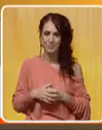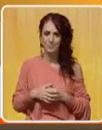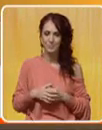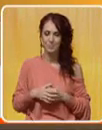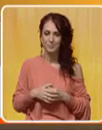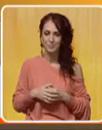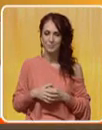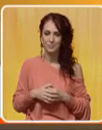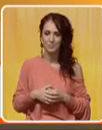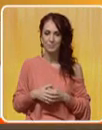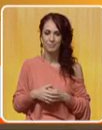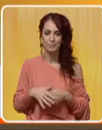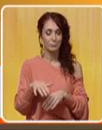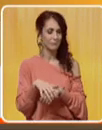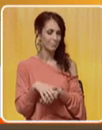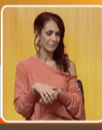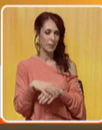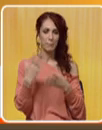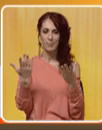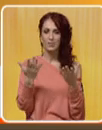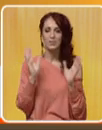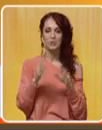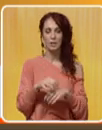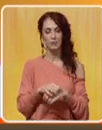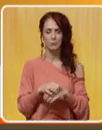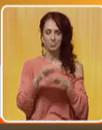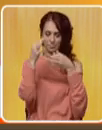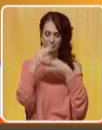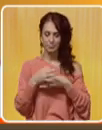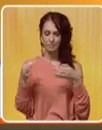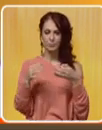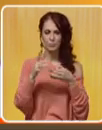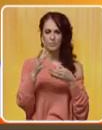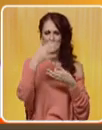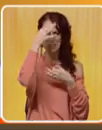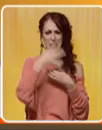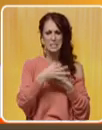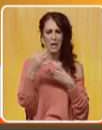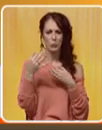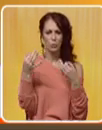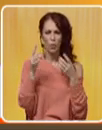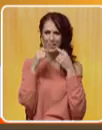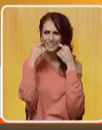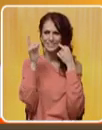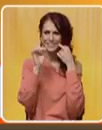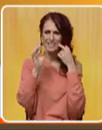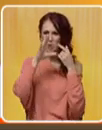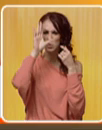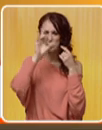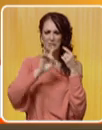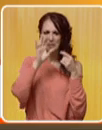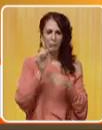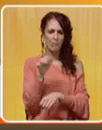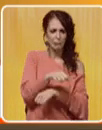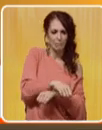engraçado olha outra está aquilo pois era o truque de ficar assim nesta ficava Tu eras muito sério ficavas sério eu não sei se era eu que tinha a mania de